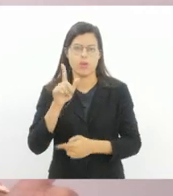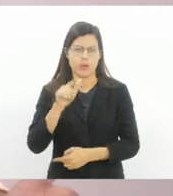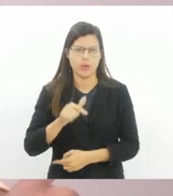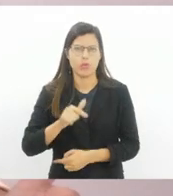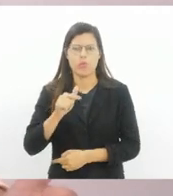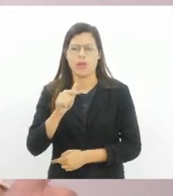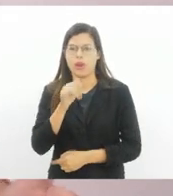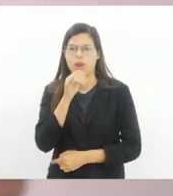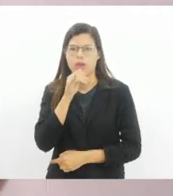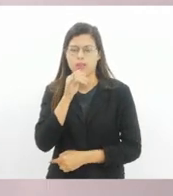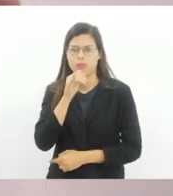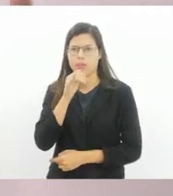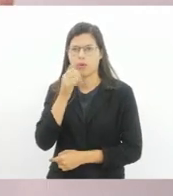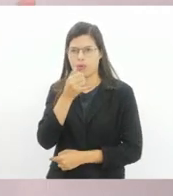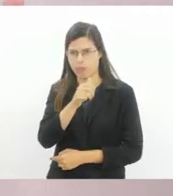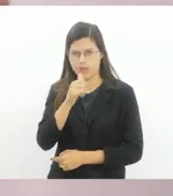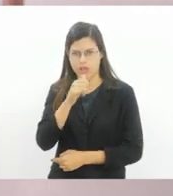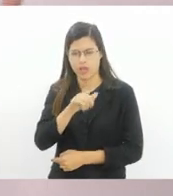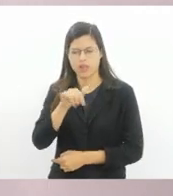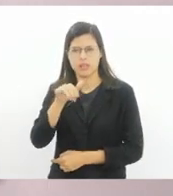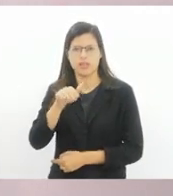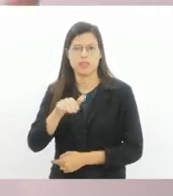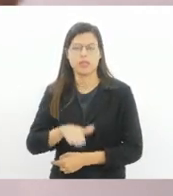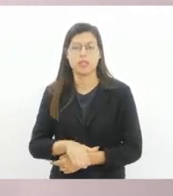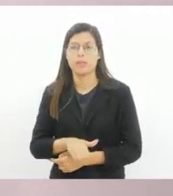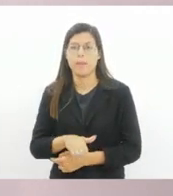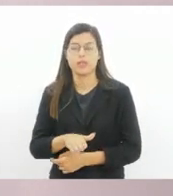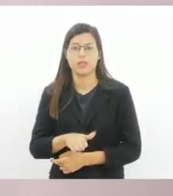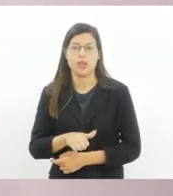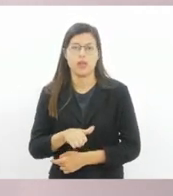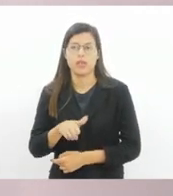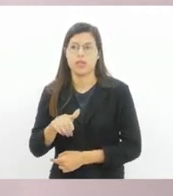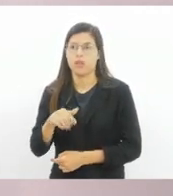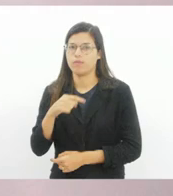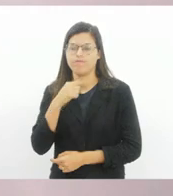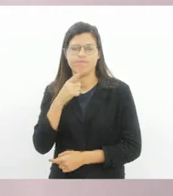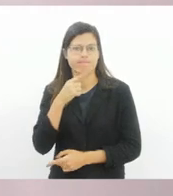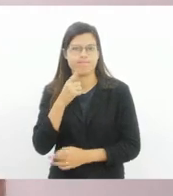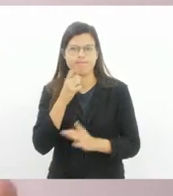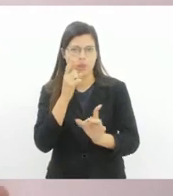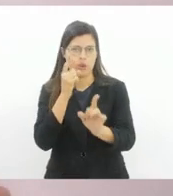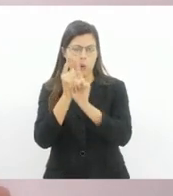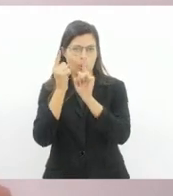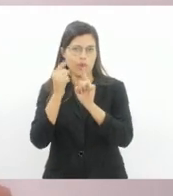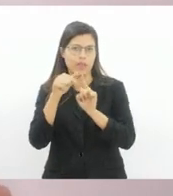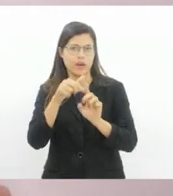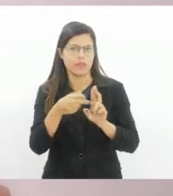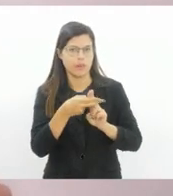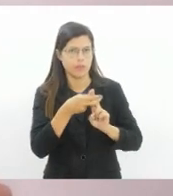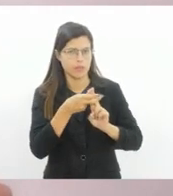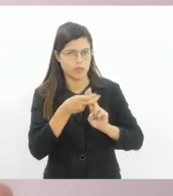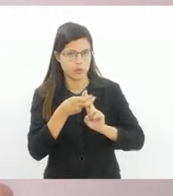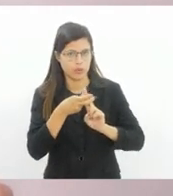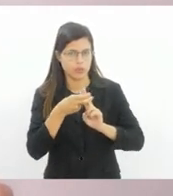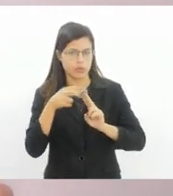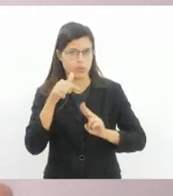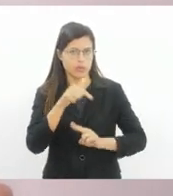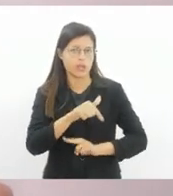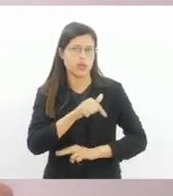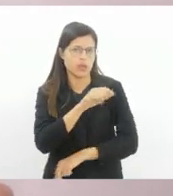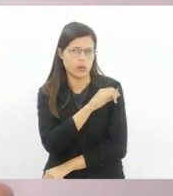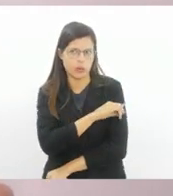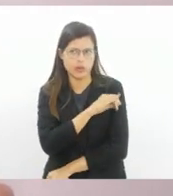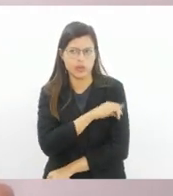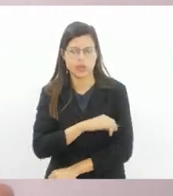cidades da Baixada Fluminense não encontram esse atendimento e vêm parar na rede de saúde do Rio de Janeiro.